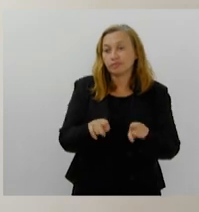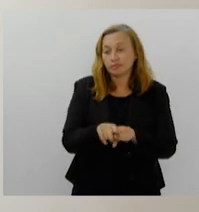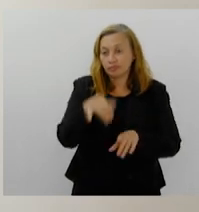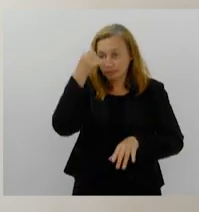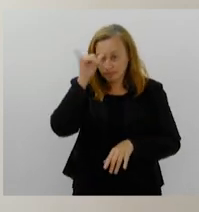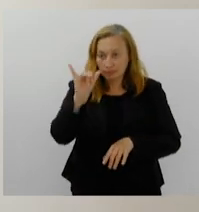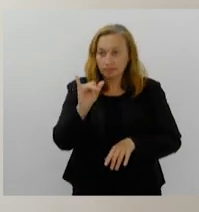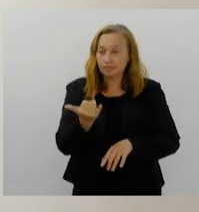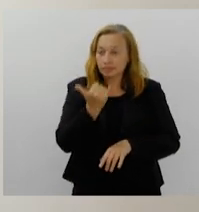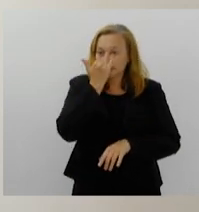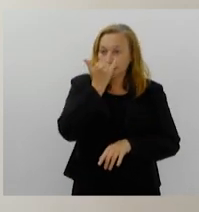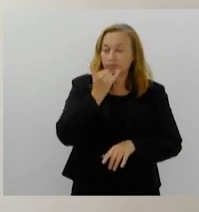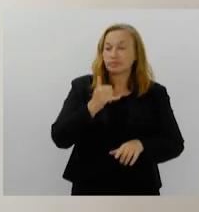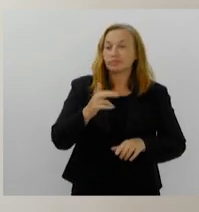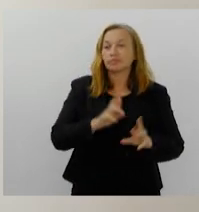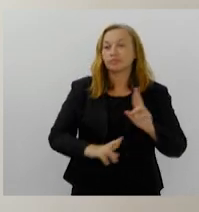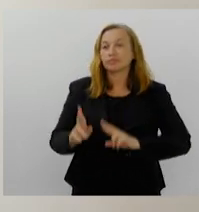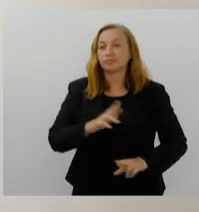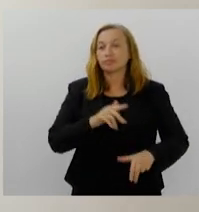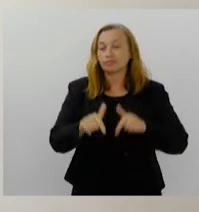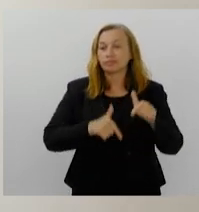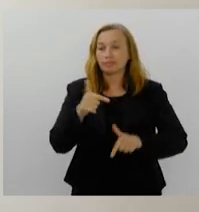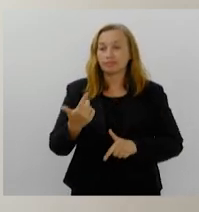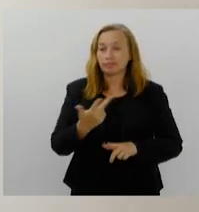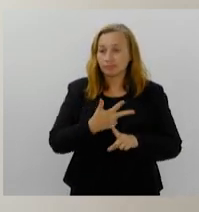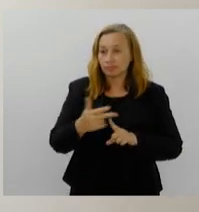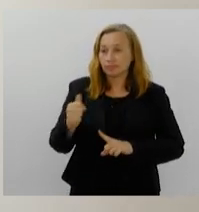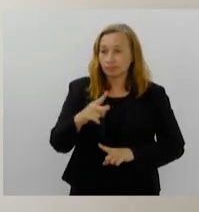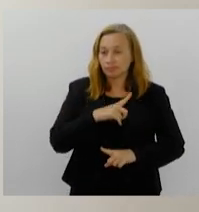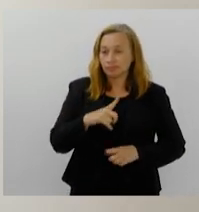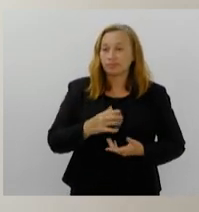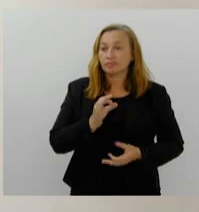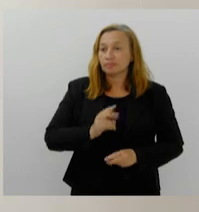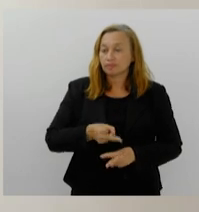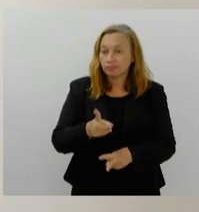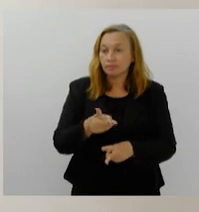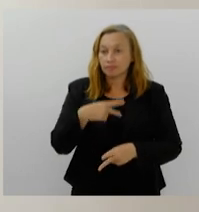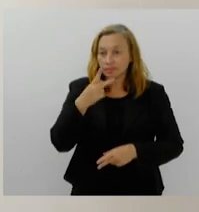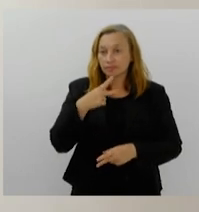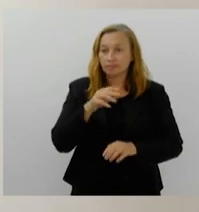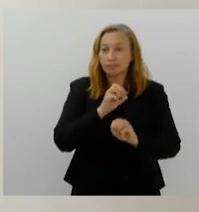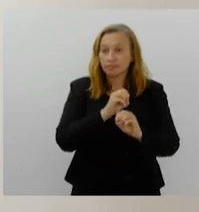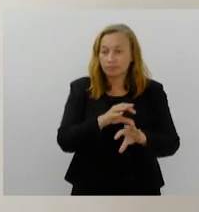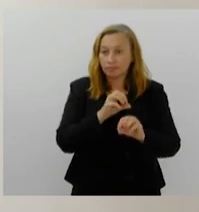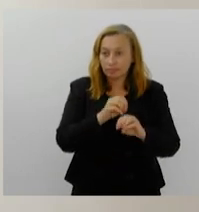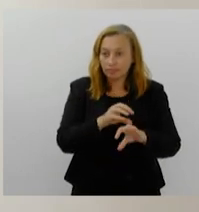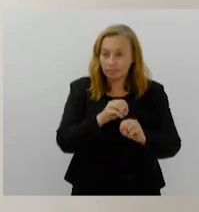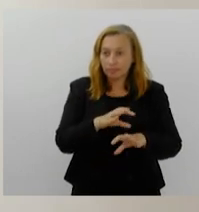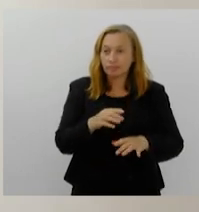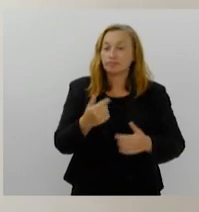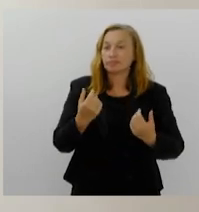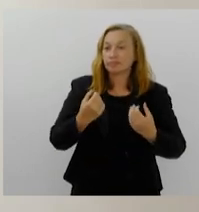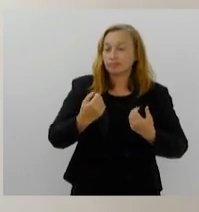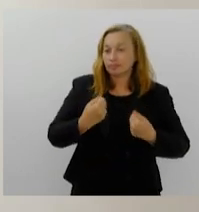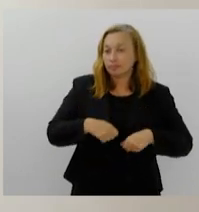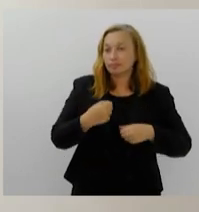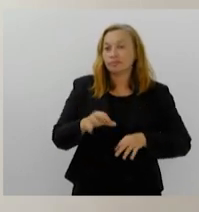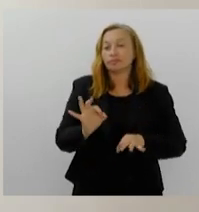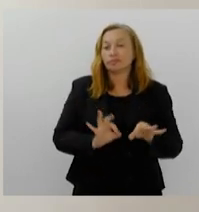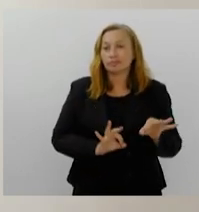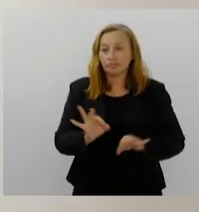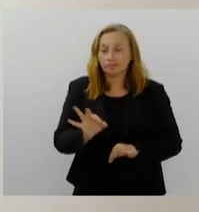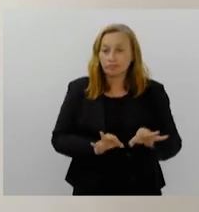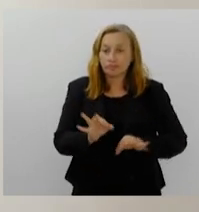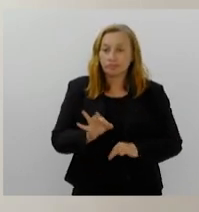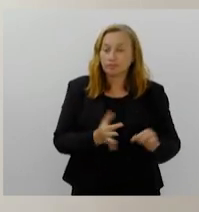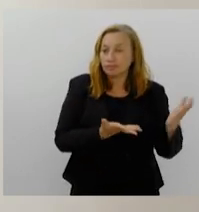trabalho sejam efetivamente alcançados. Sempre afirmam que a educação deve preparar crianças, adolescentes